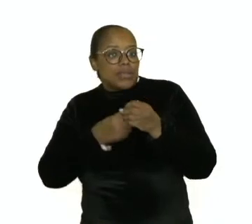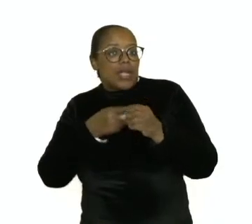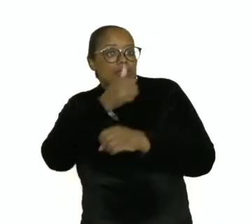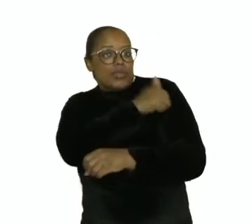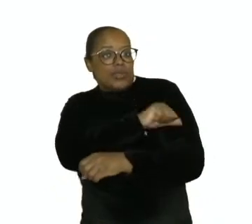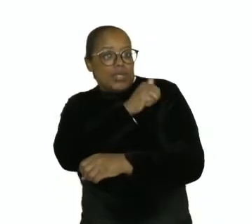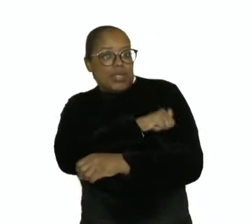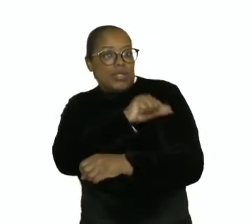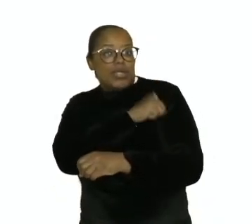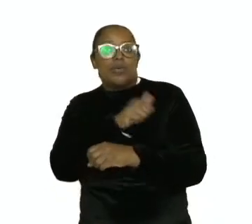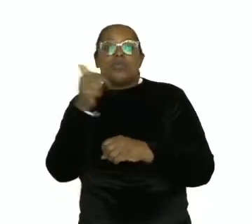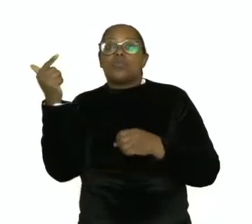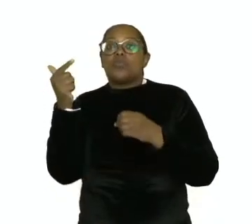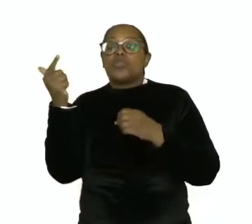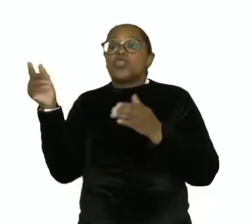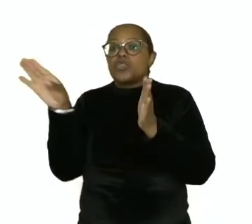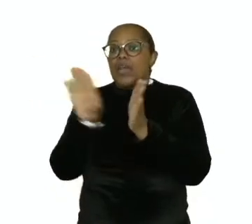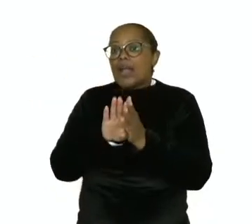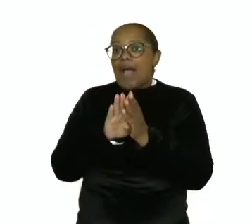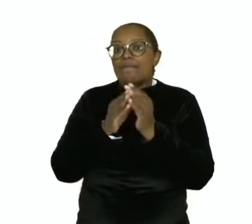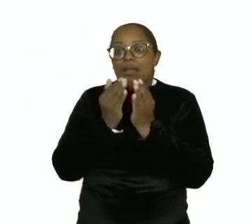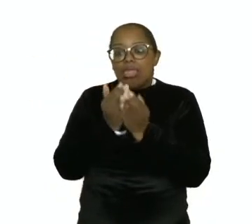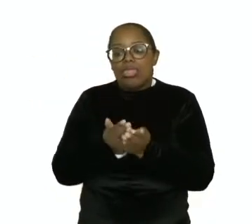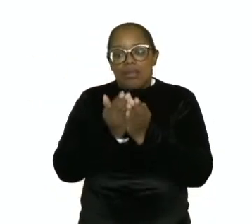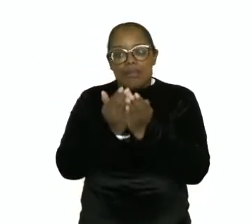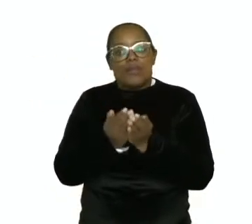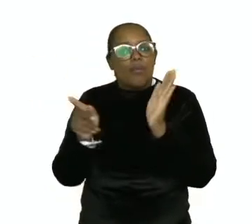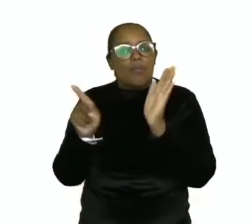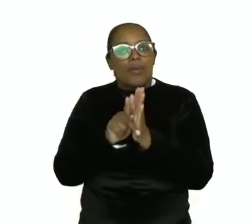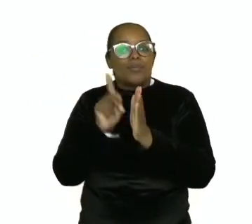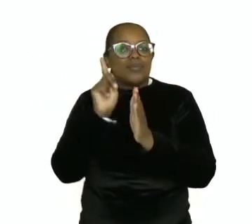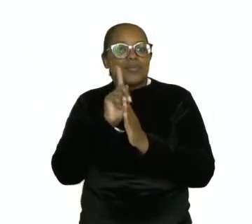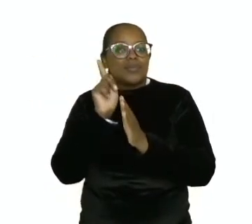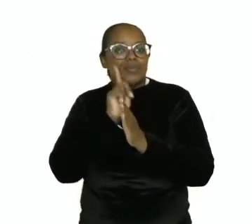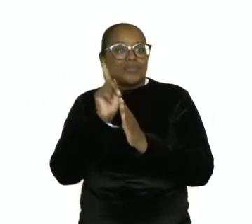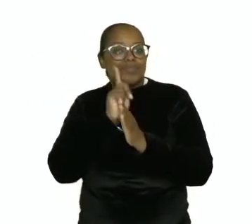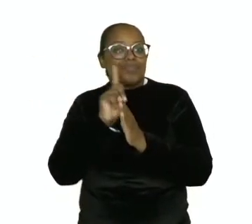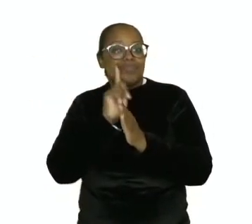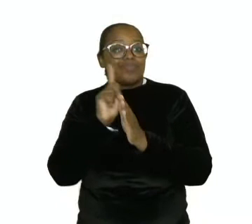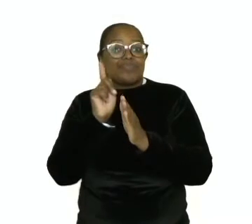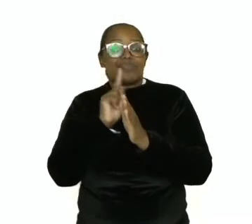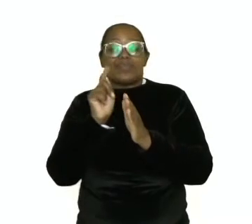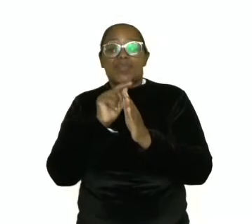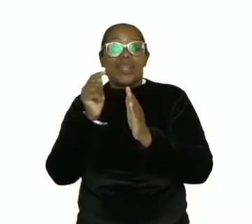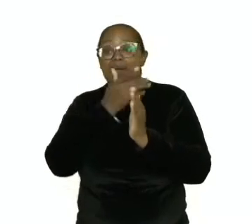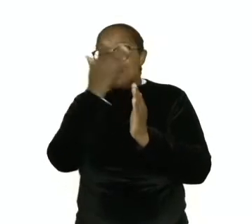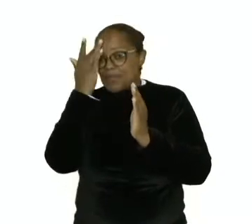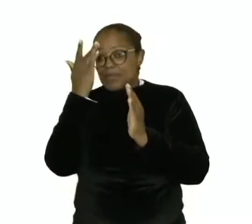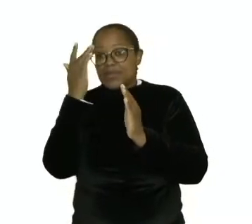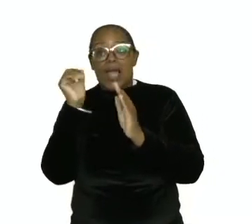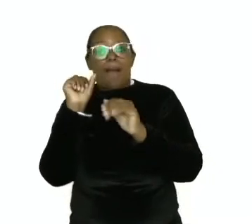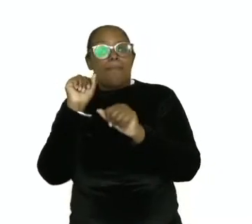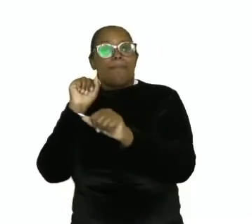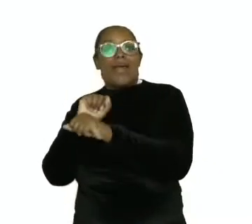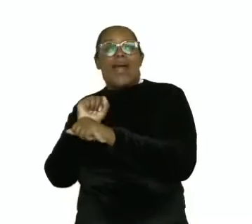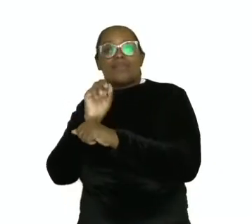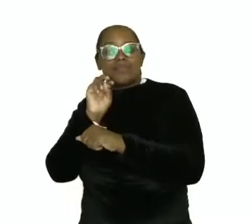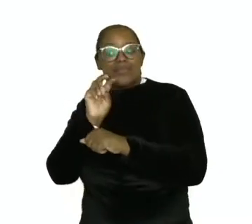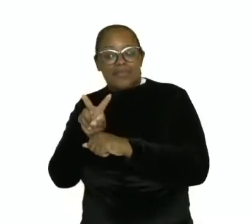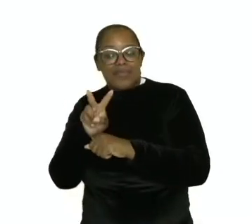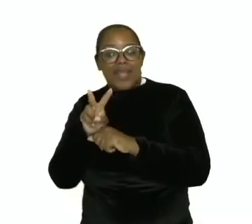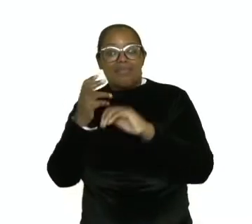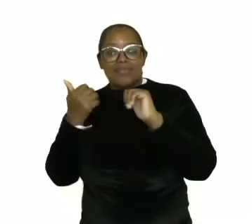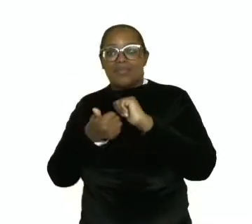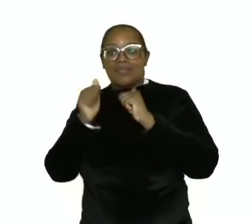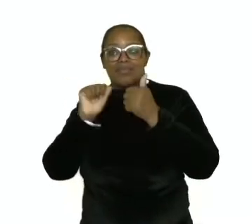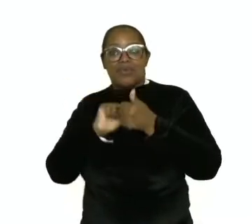americanos, cujos marinheiros começaram a praticar a modalidade, gerando interesse dos cariocas pelo esporte que foi ganhando os adeptos. Então lembra-se